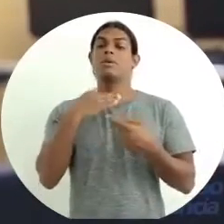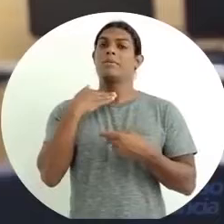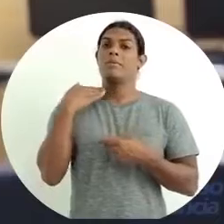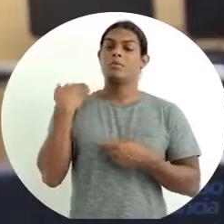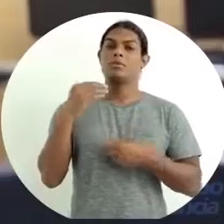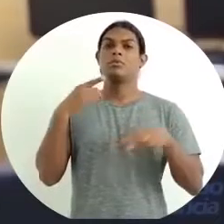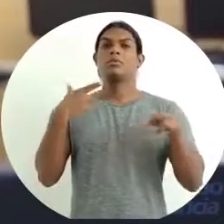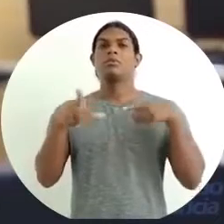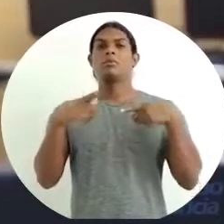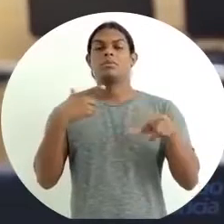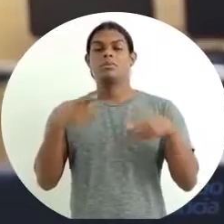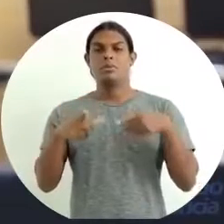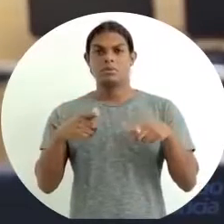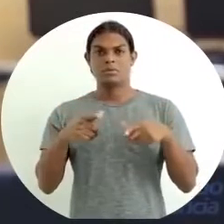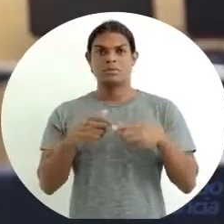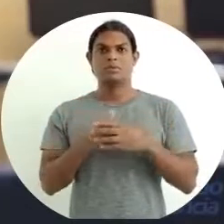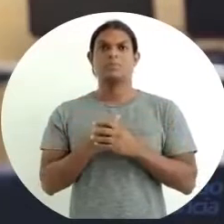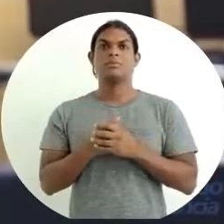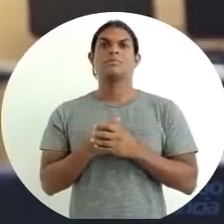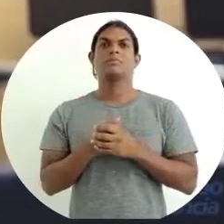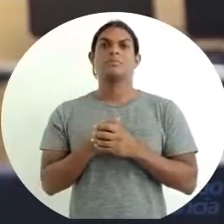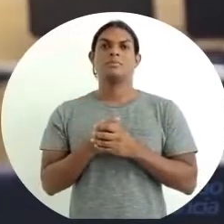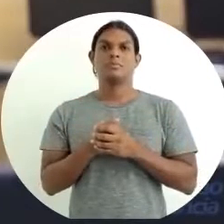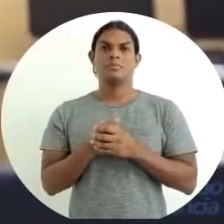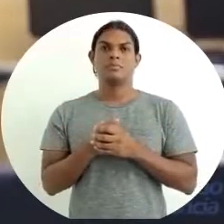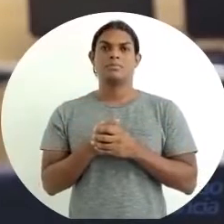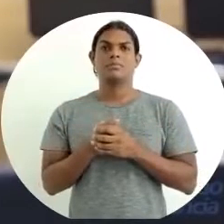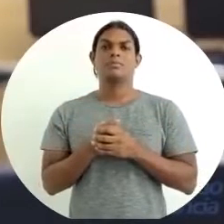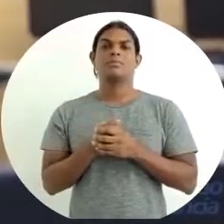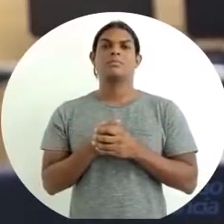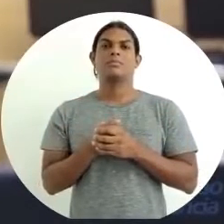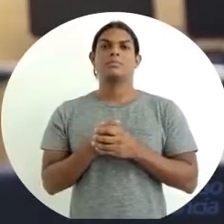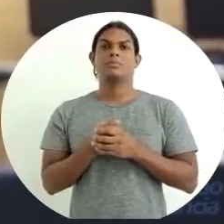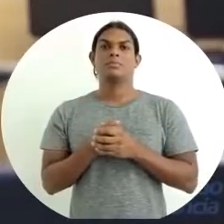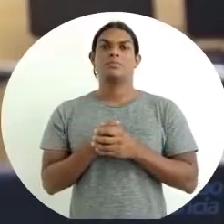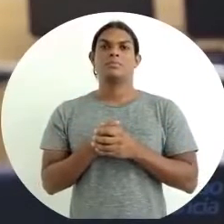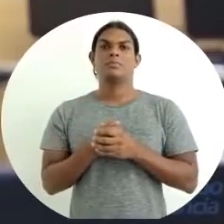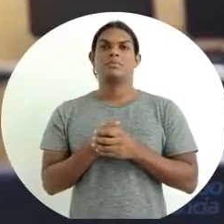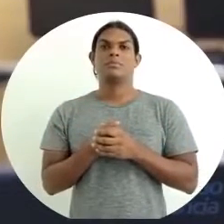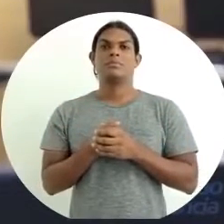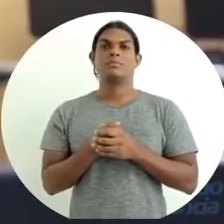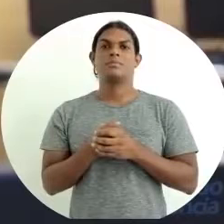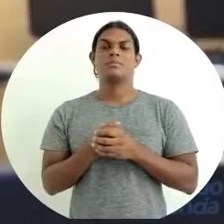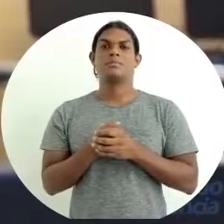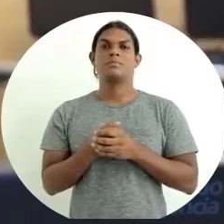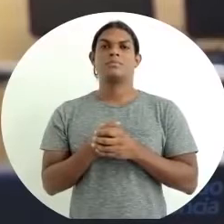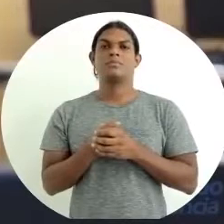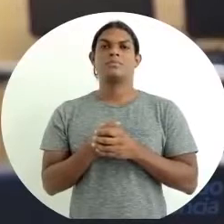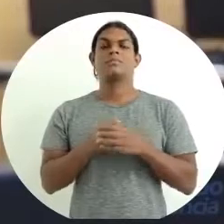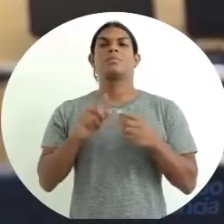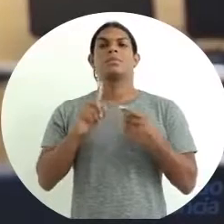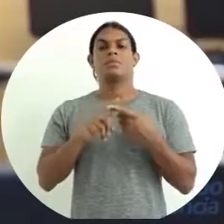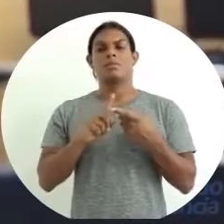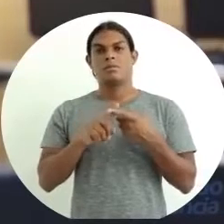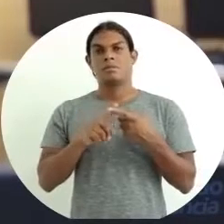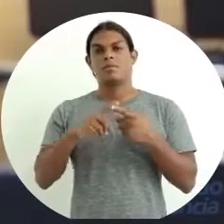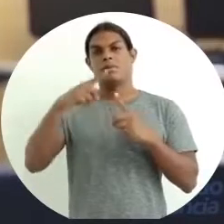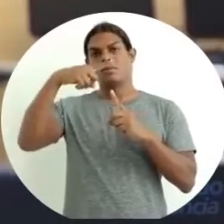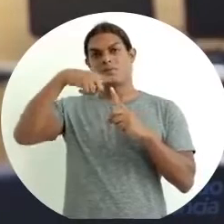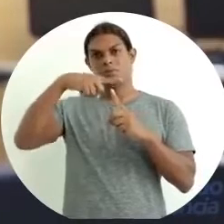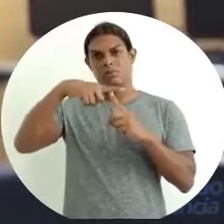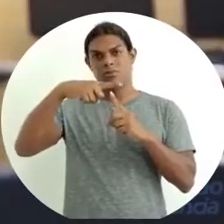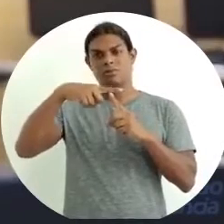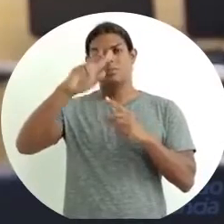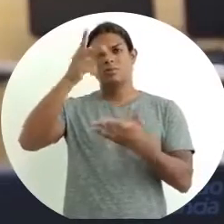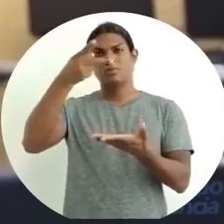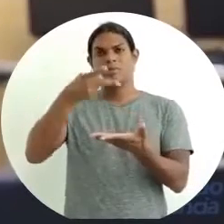características. A perda ou a redução permanente ou temporária também é consequencial